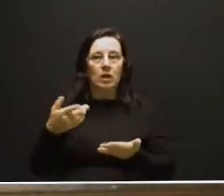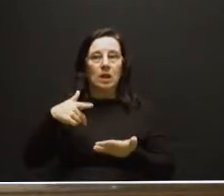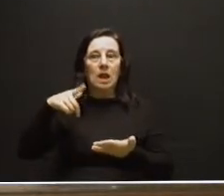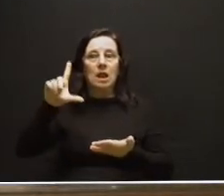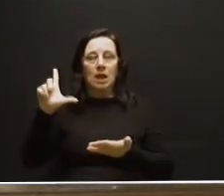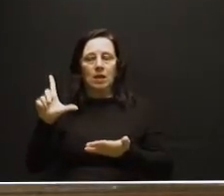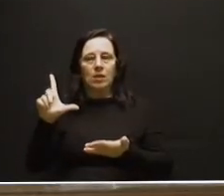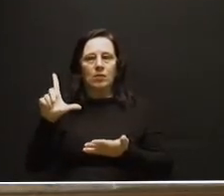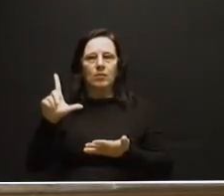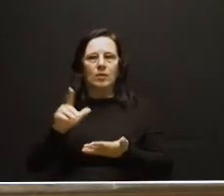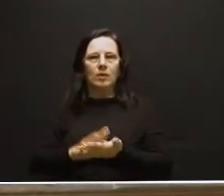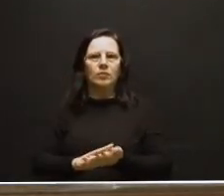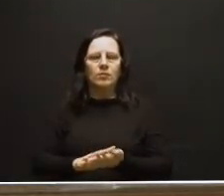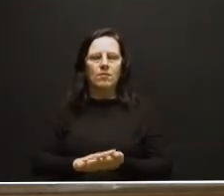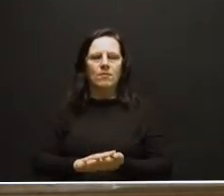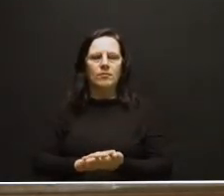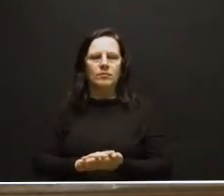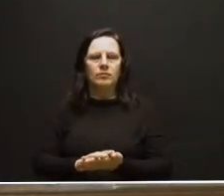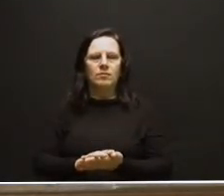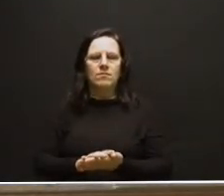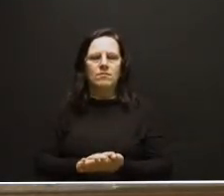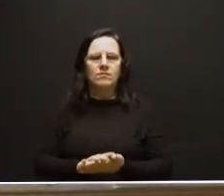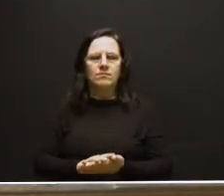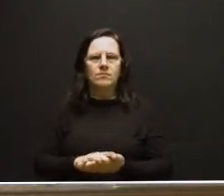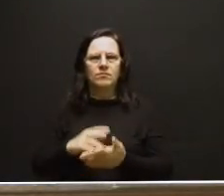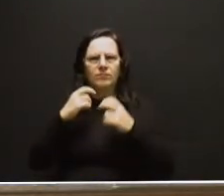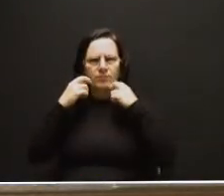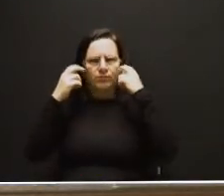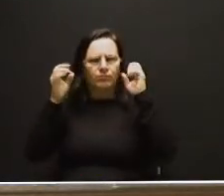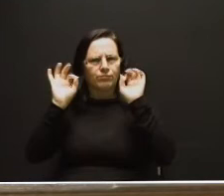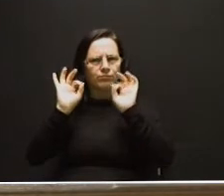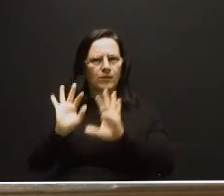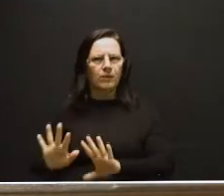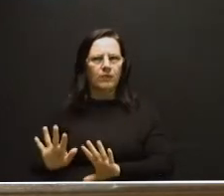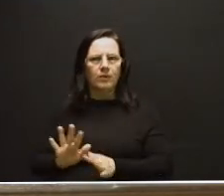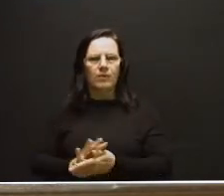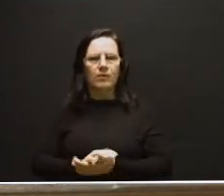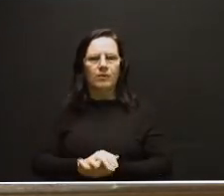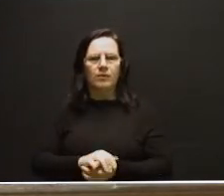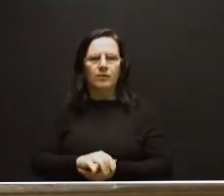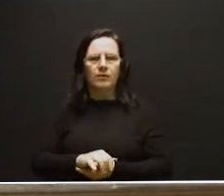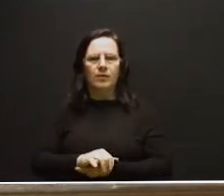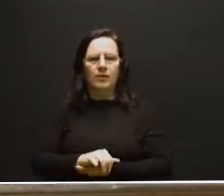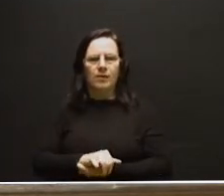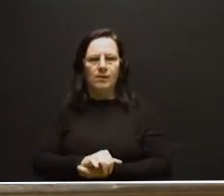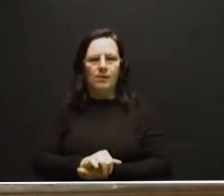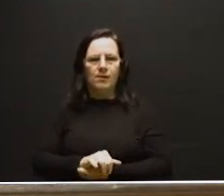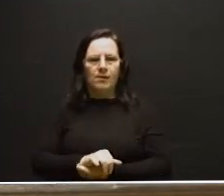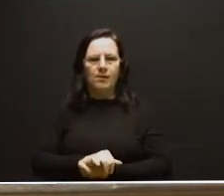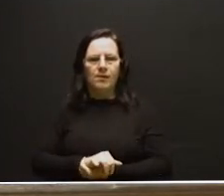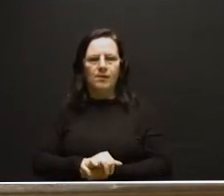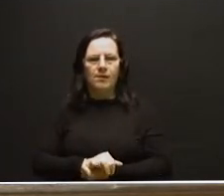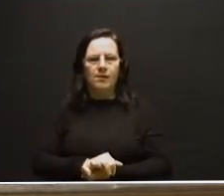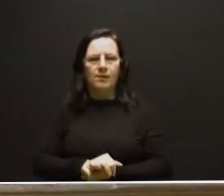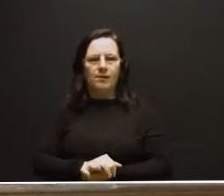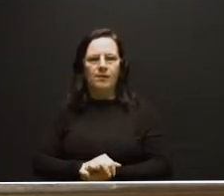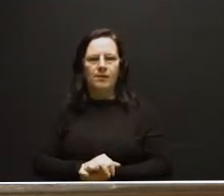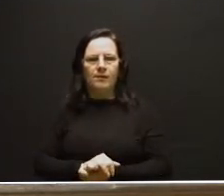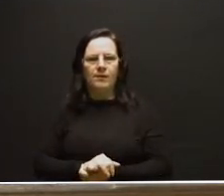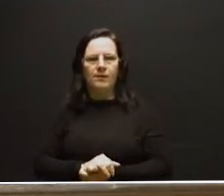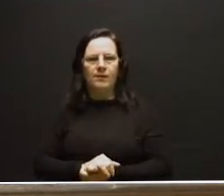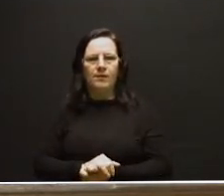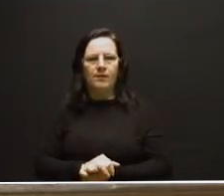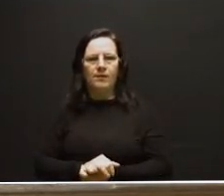pano vergonha né eu fico muito né inclusive eu acho que nós temos o presidente